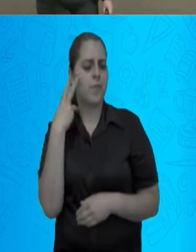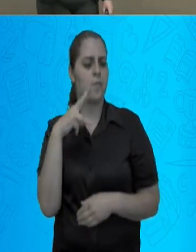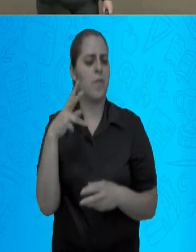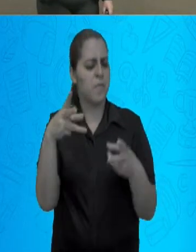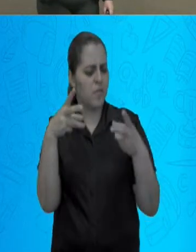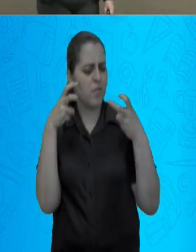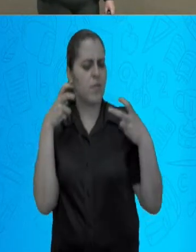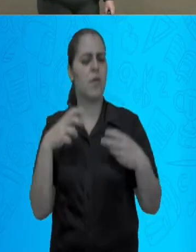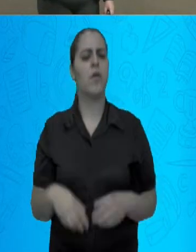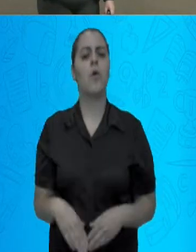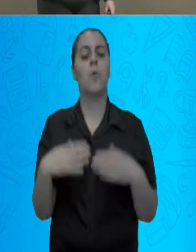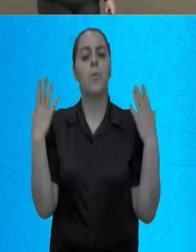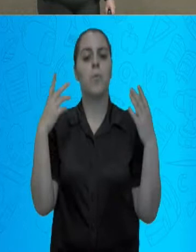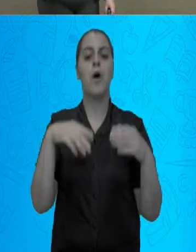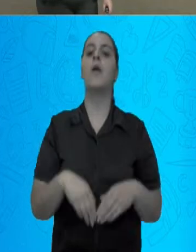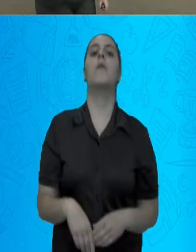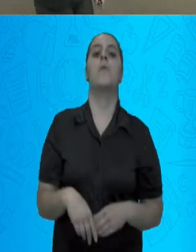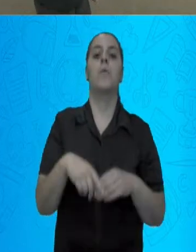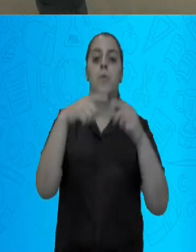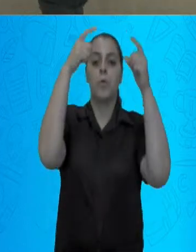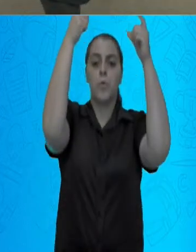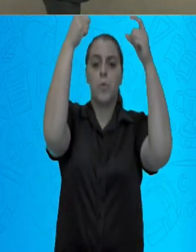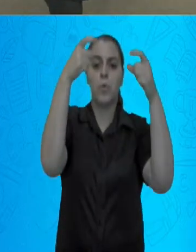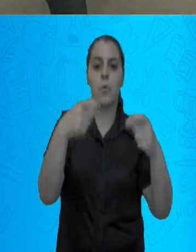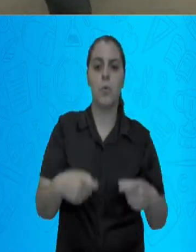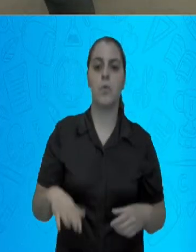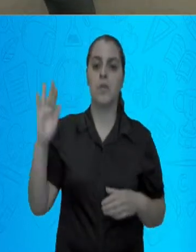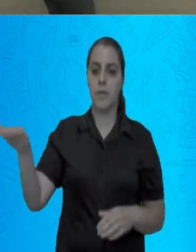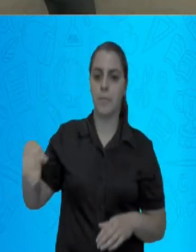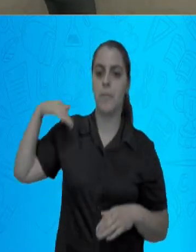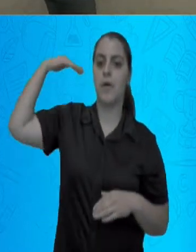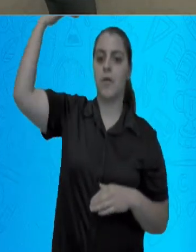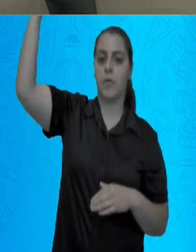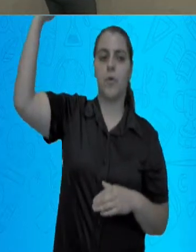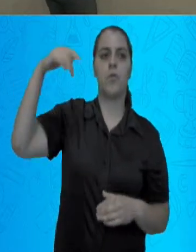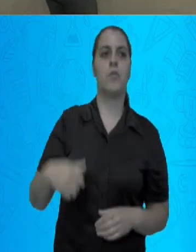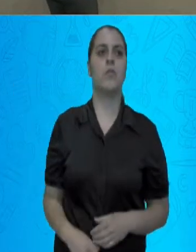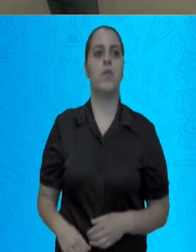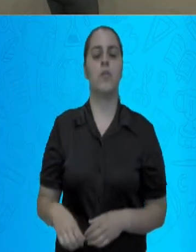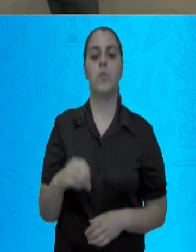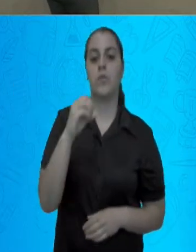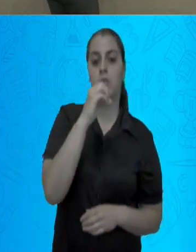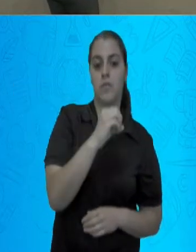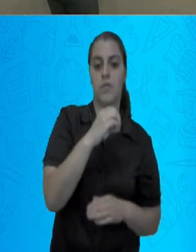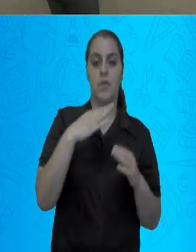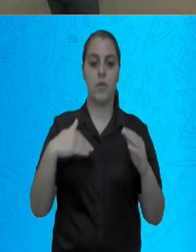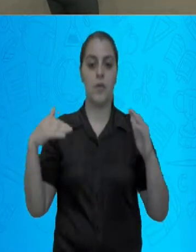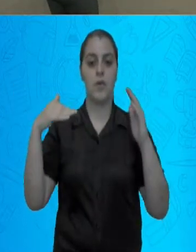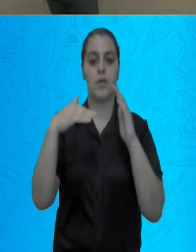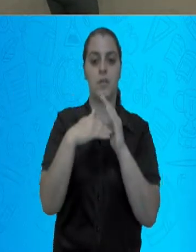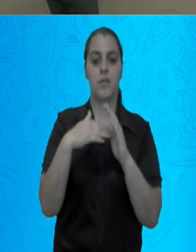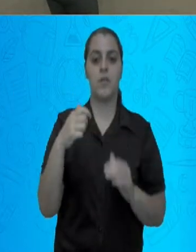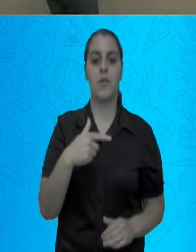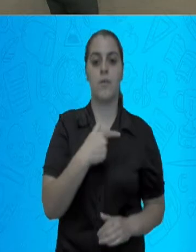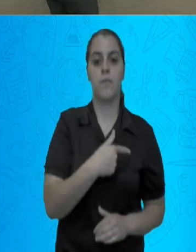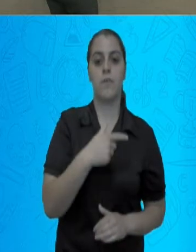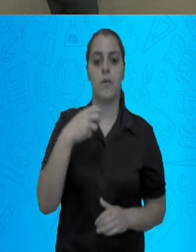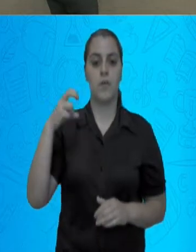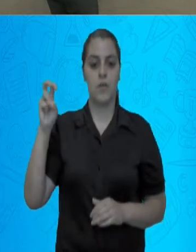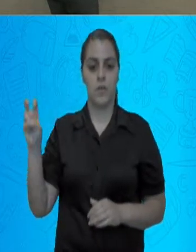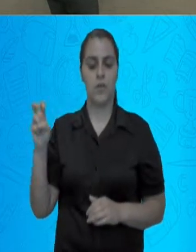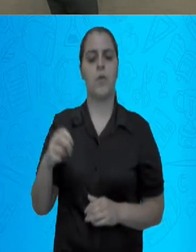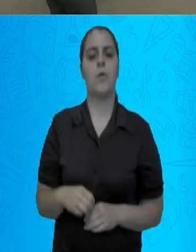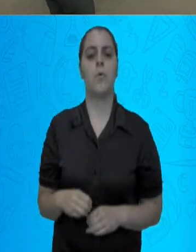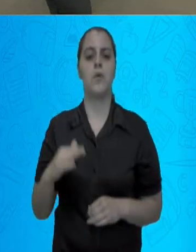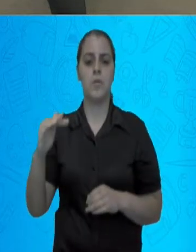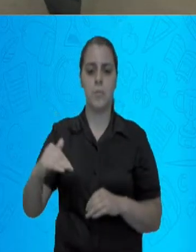qual coluna chegou mais alto, porque daqui nós temos do 0 até o 25. Então,